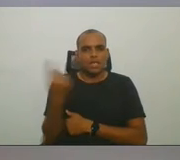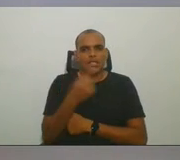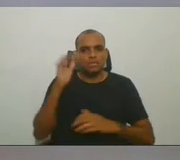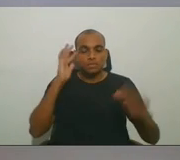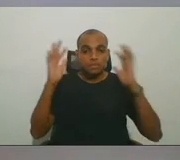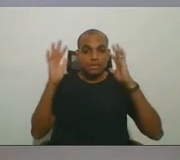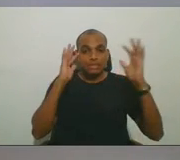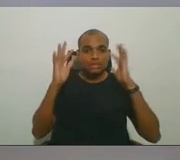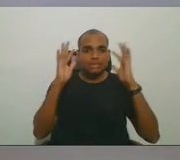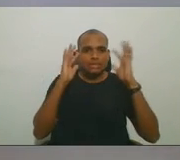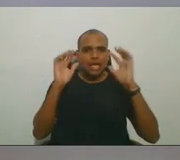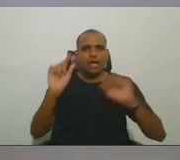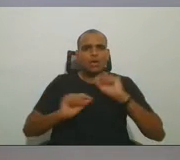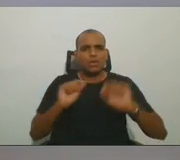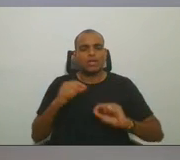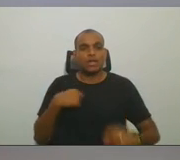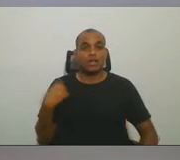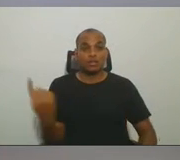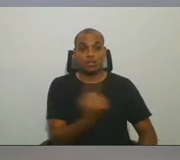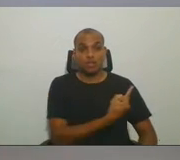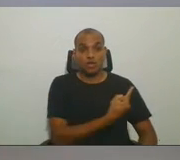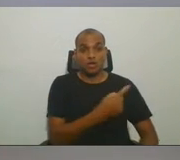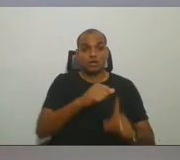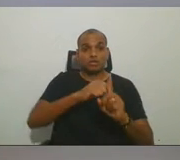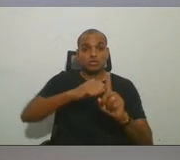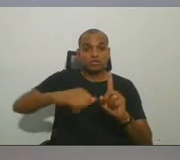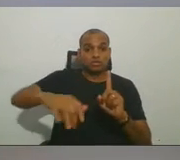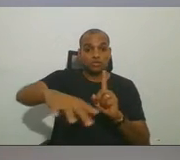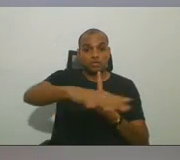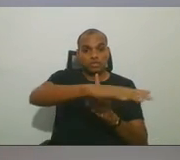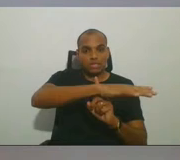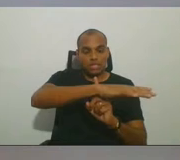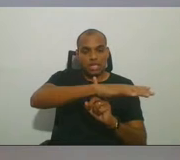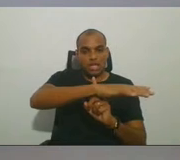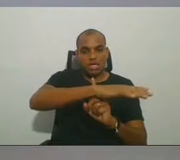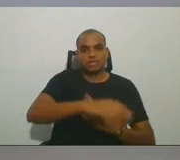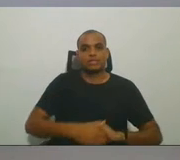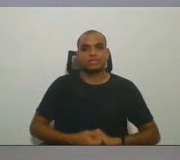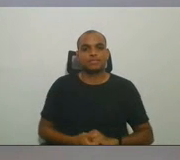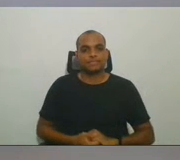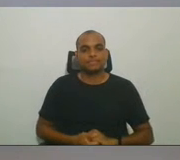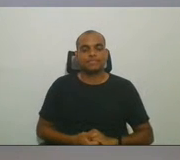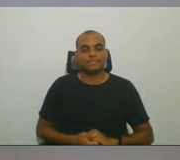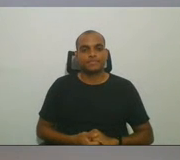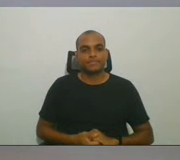pensar é que em nossas sociedades, né, ou em sociedades que nós consideramos